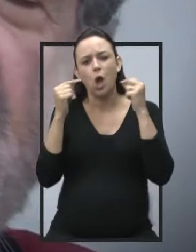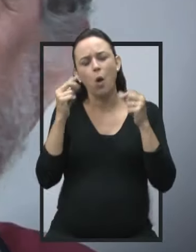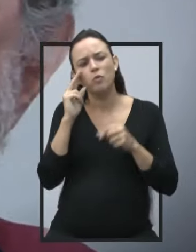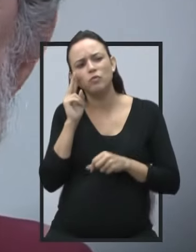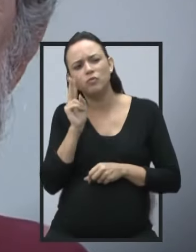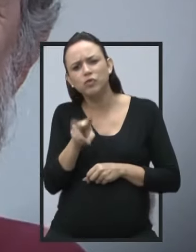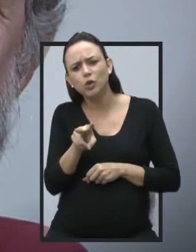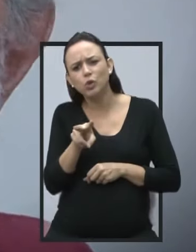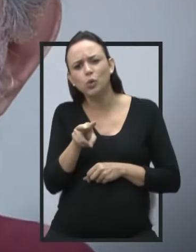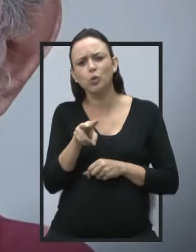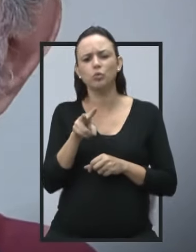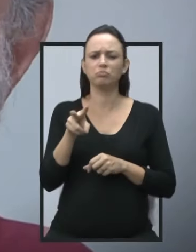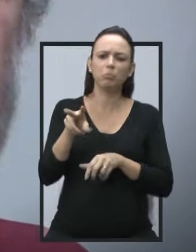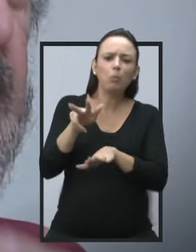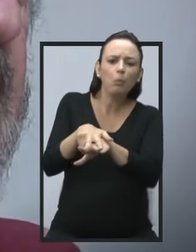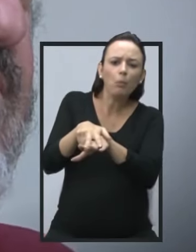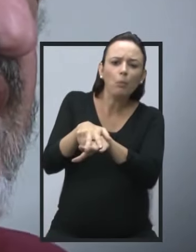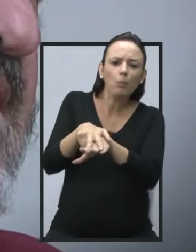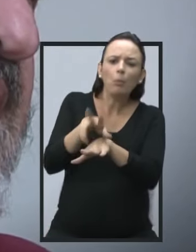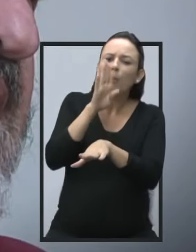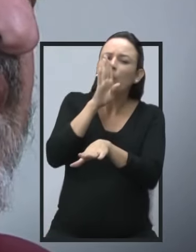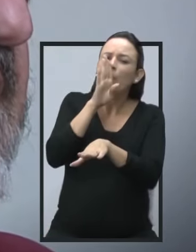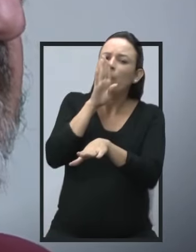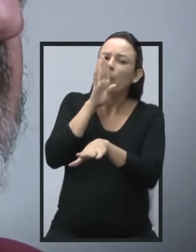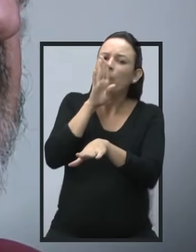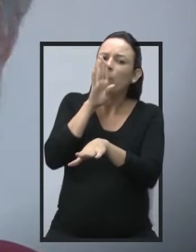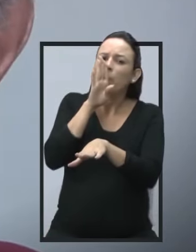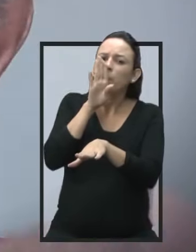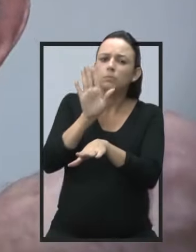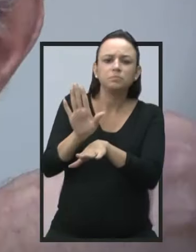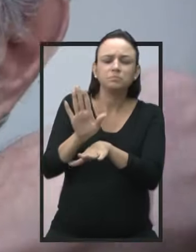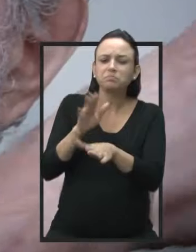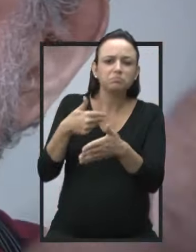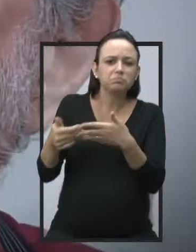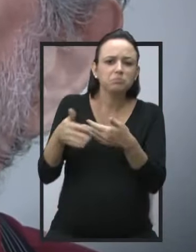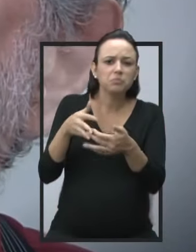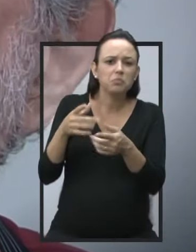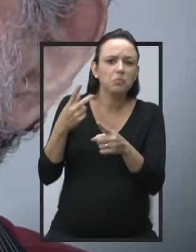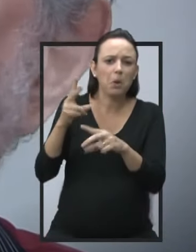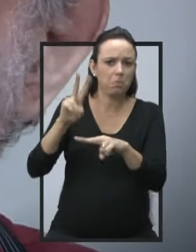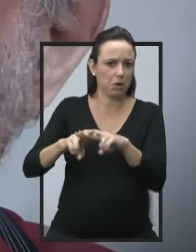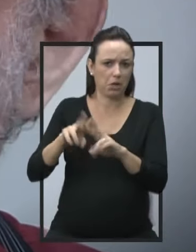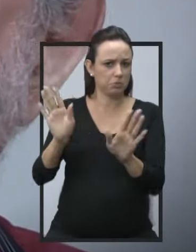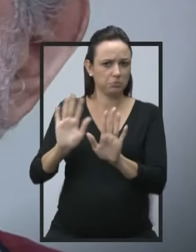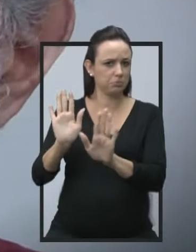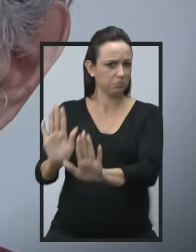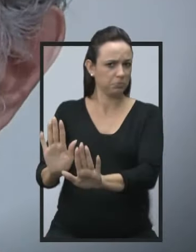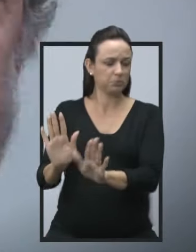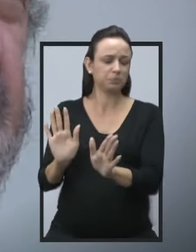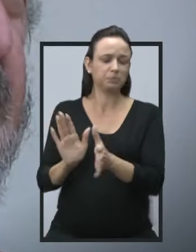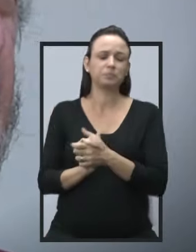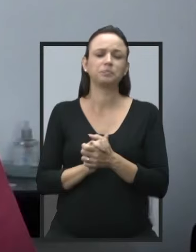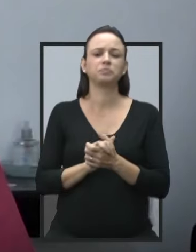era de Jaú, que estava junto, viu ele não se mexer, e por algum motivo ele não foi preso.